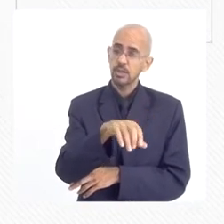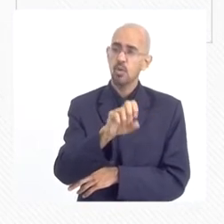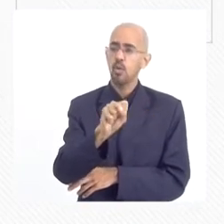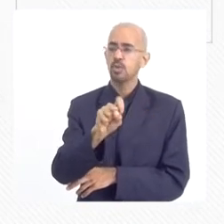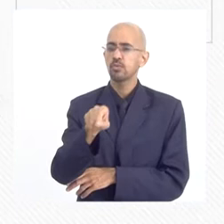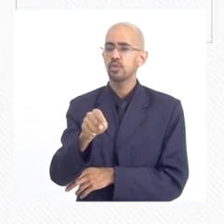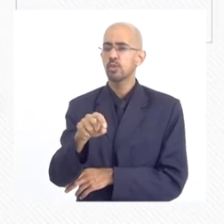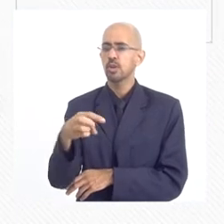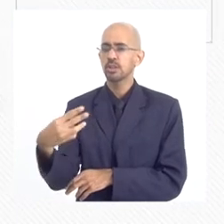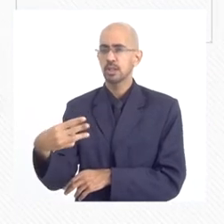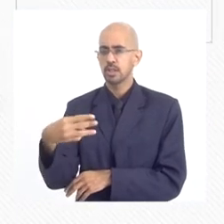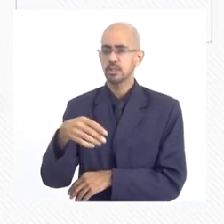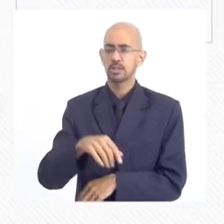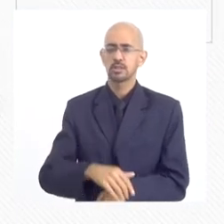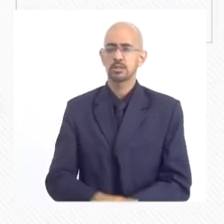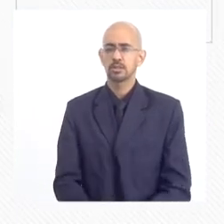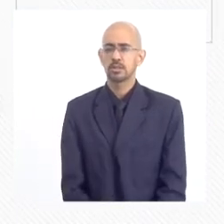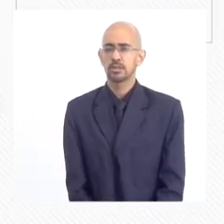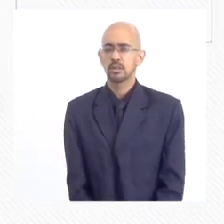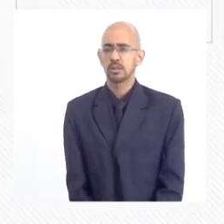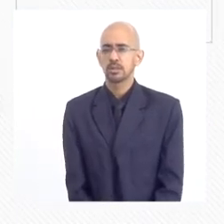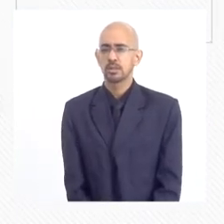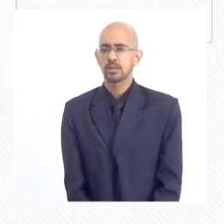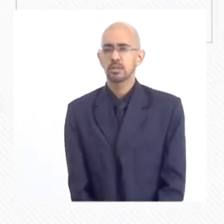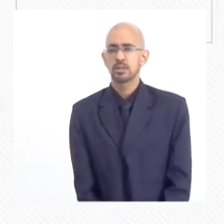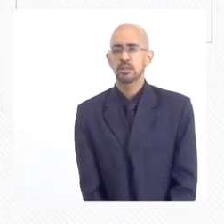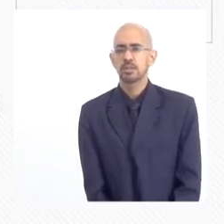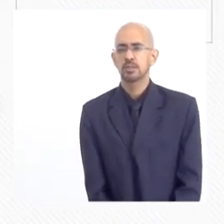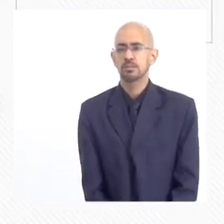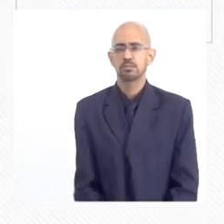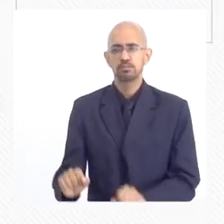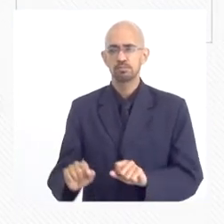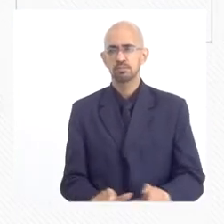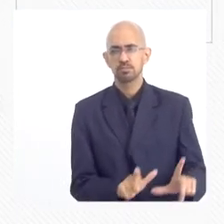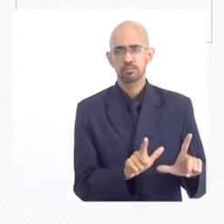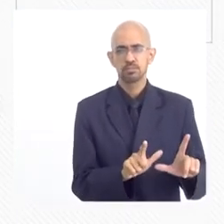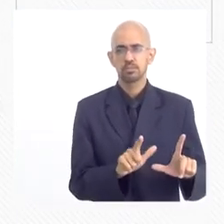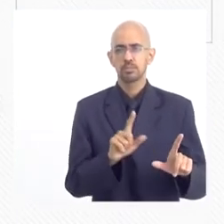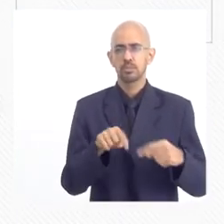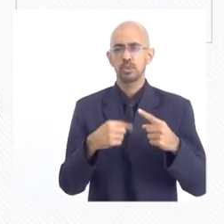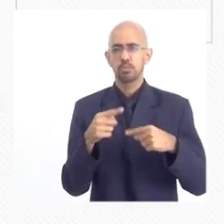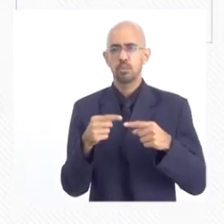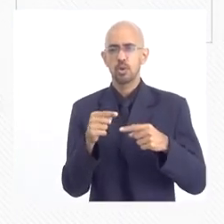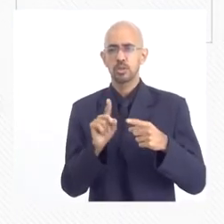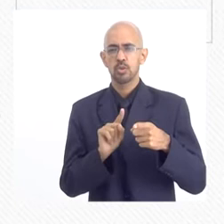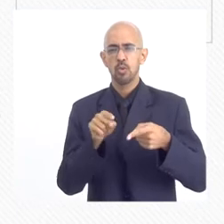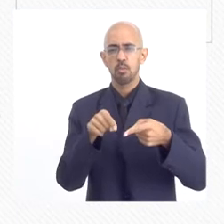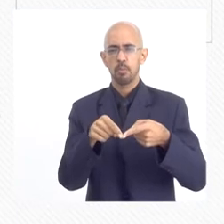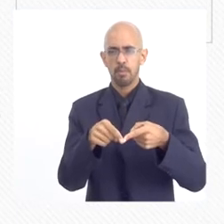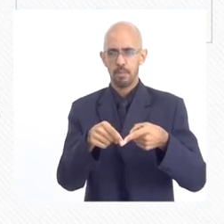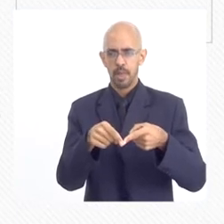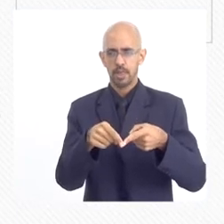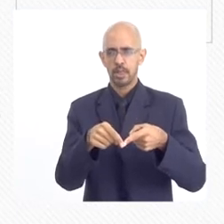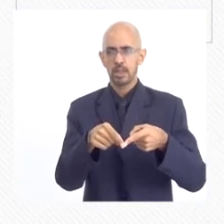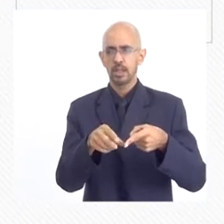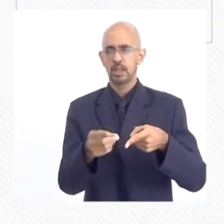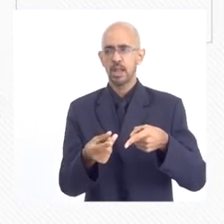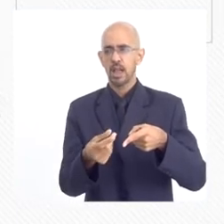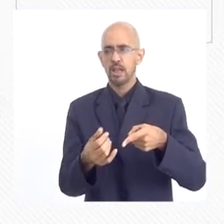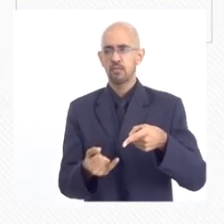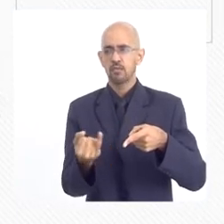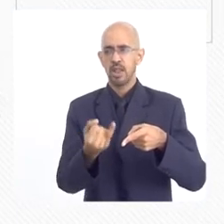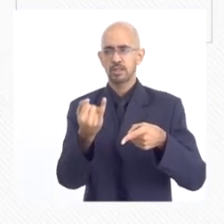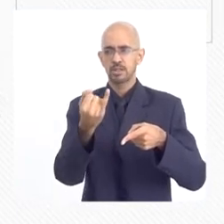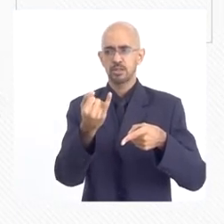de 2021. Dando sequência, aí a meta da inflação, né? Como eu tinha